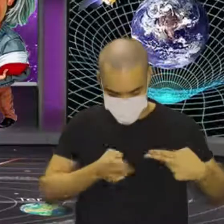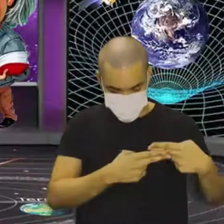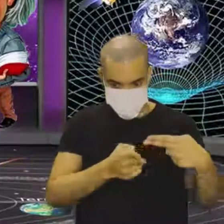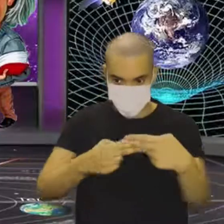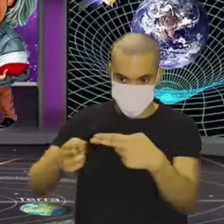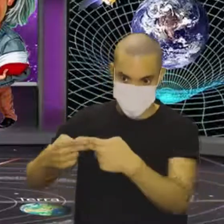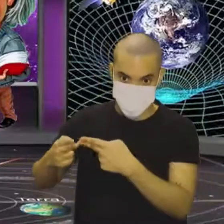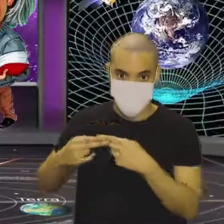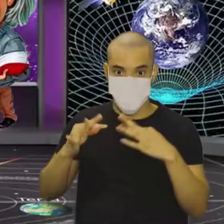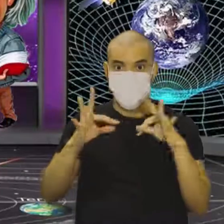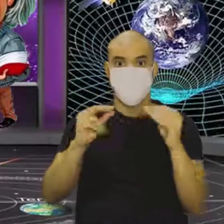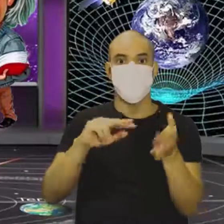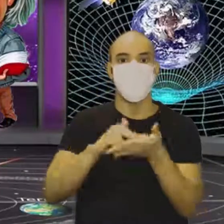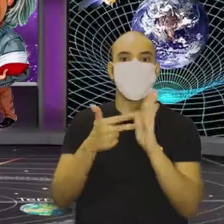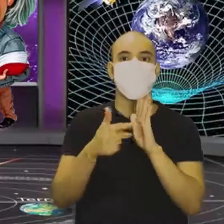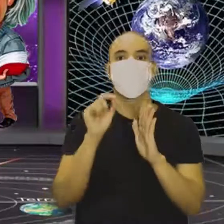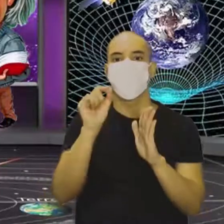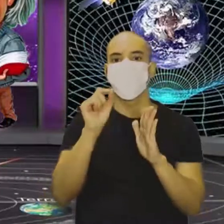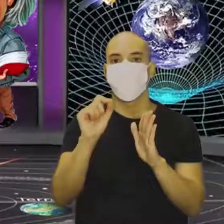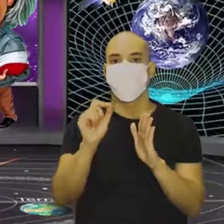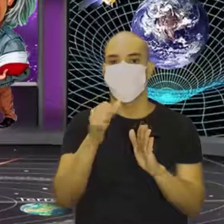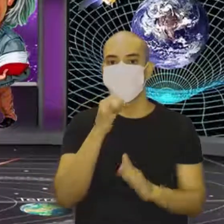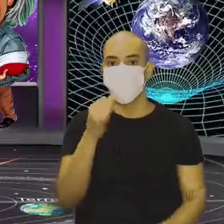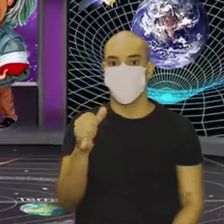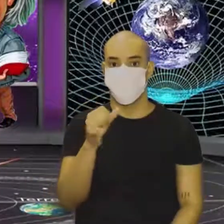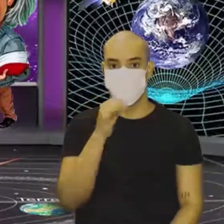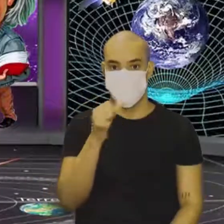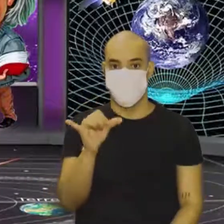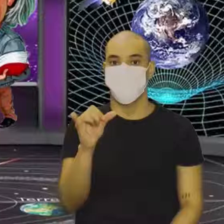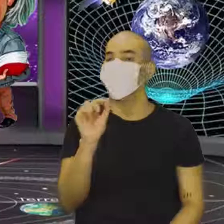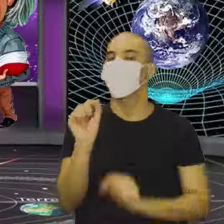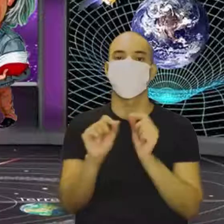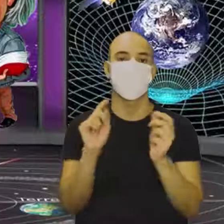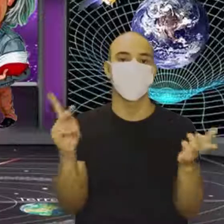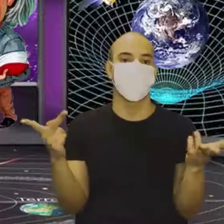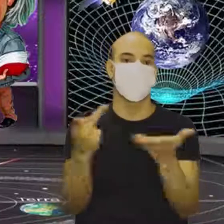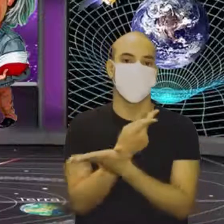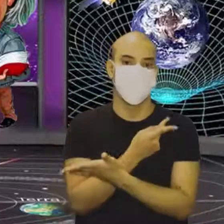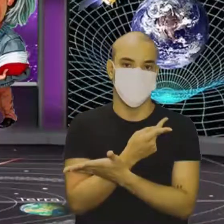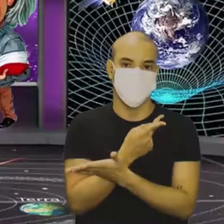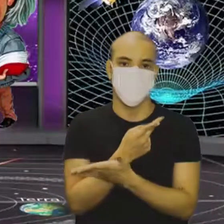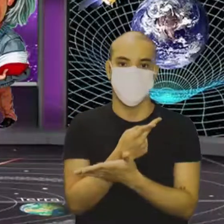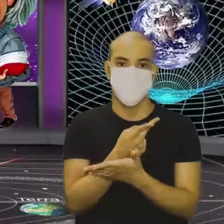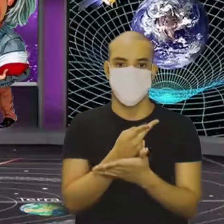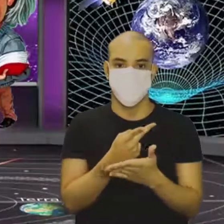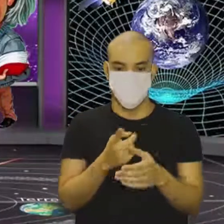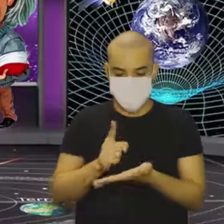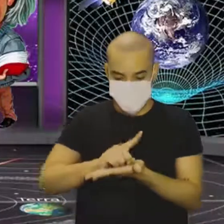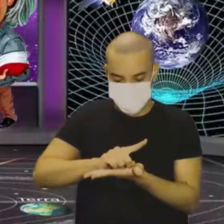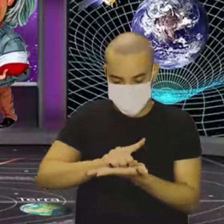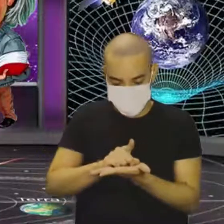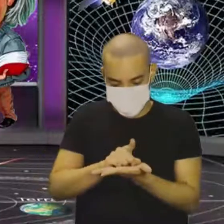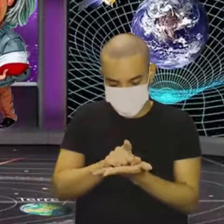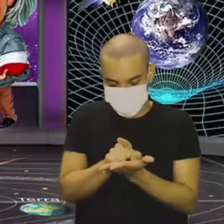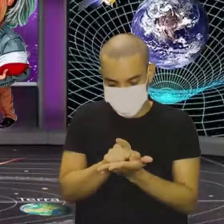fechado, eu tenho passagem de corrente elétrica, né, gente? O que aconteceu? A bússola, ela se